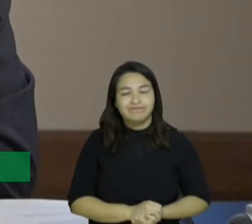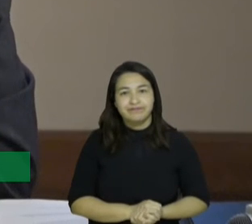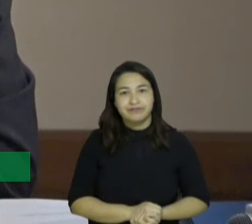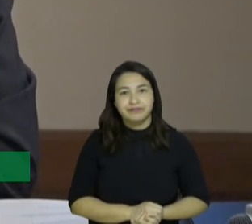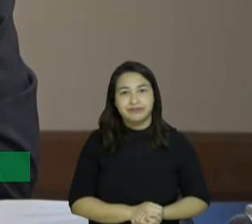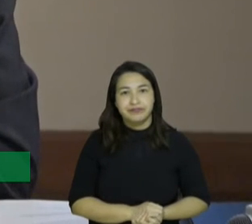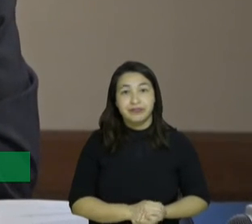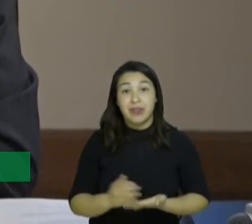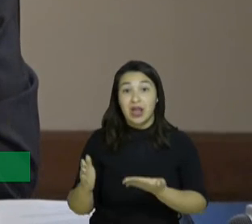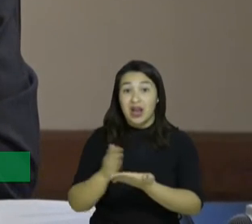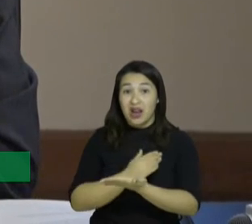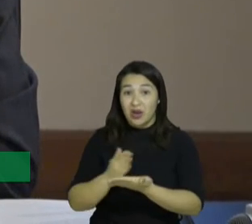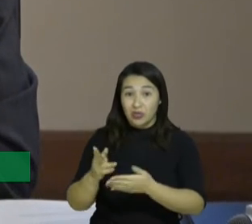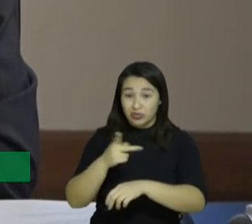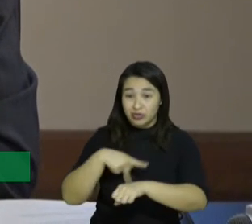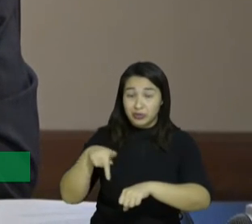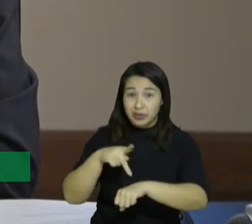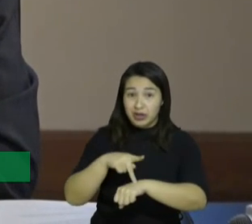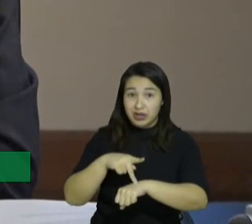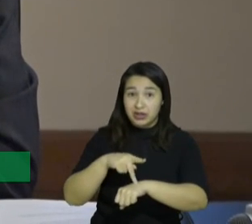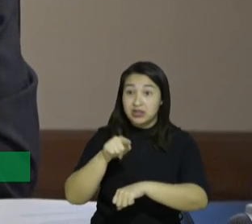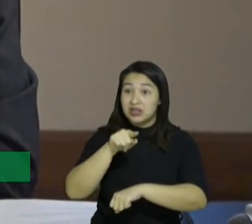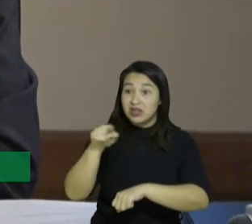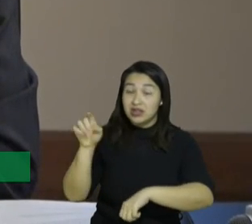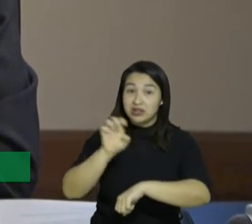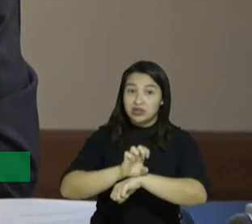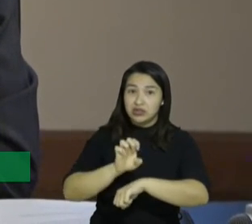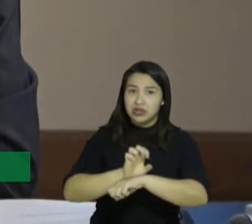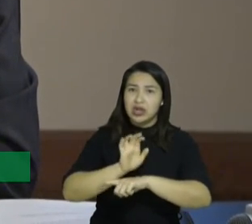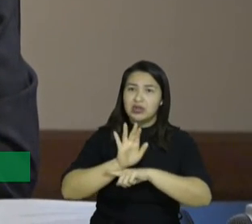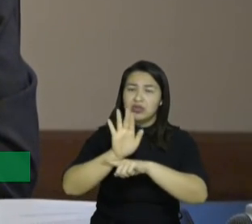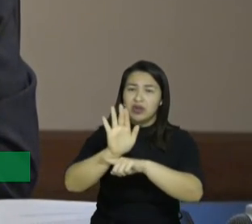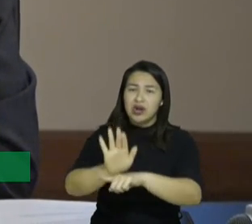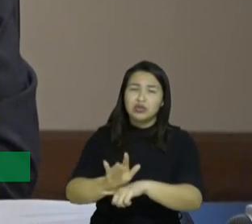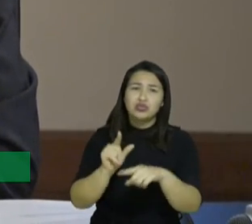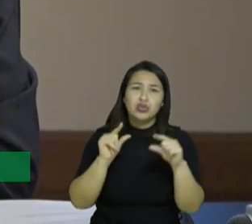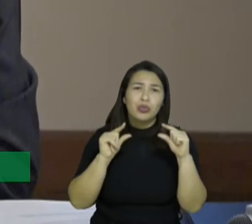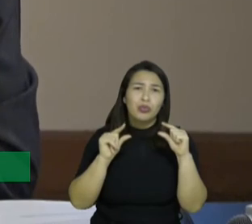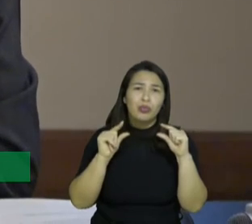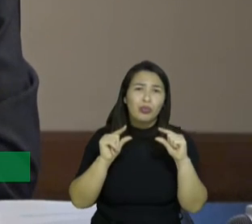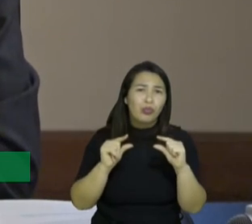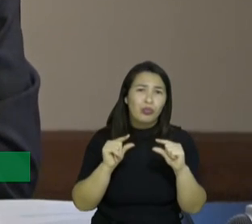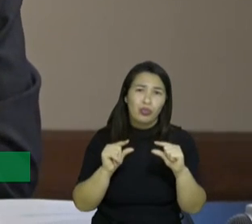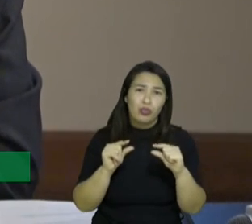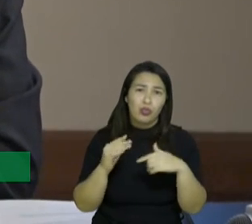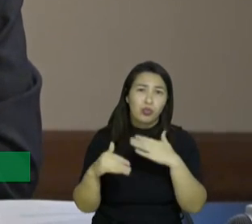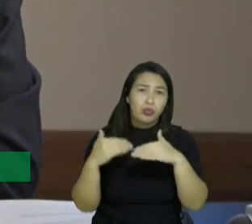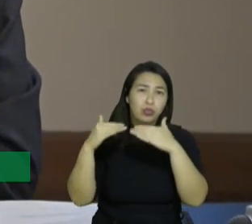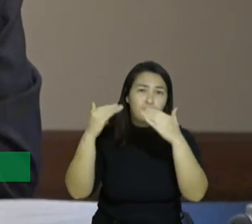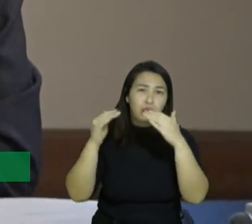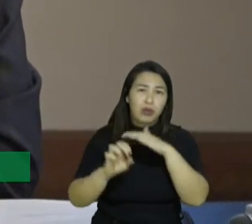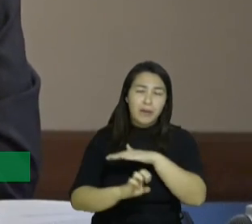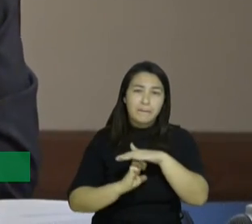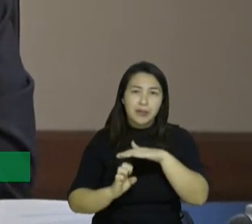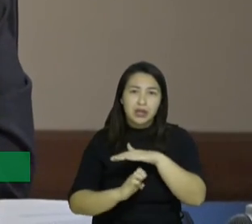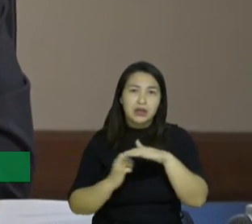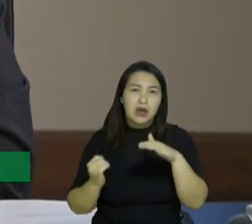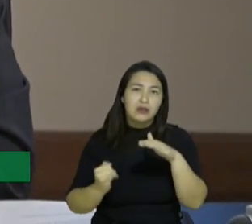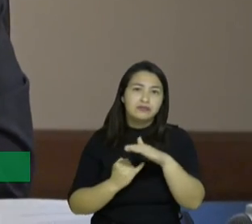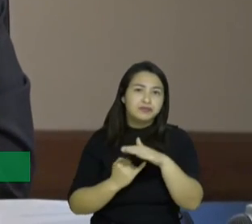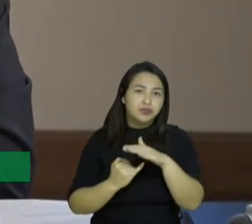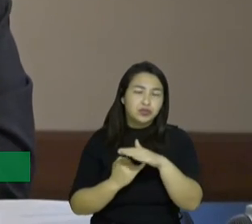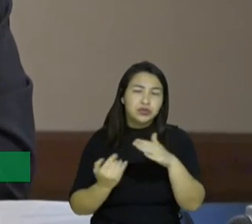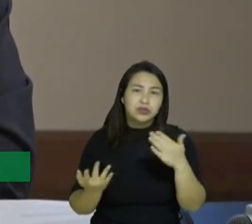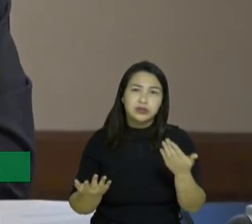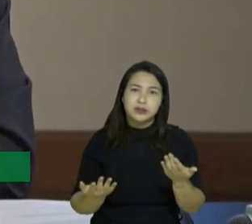estado minimamente ajuda e a a questão do desenvolvimento Empresarial industrial de